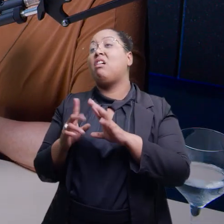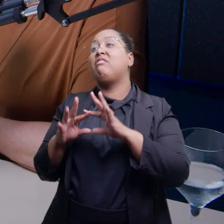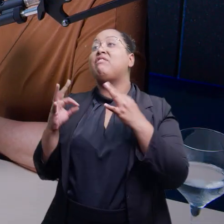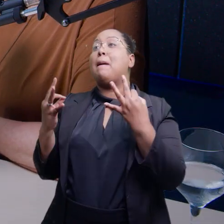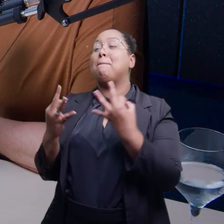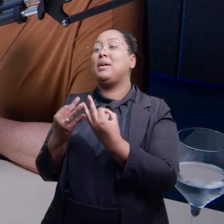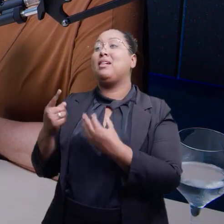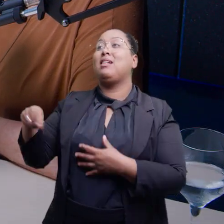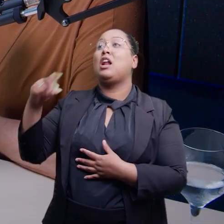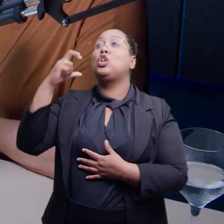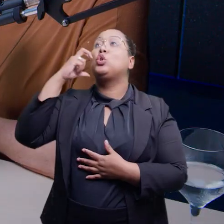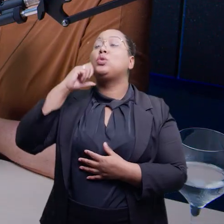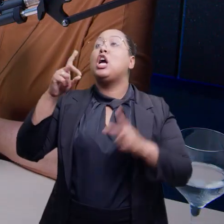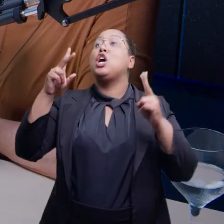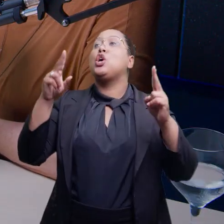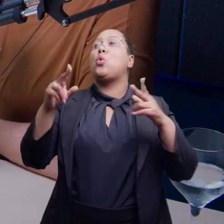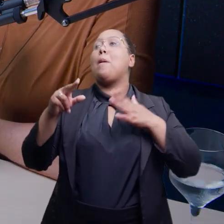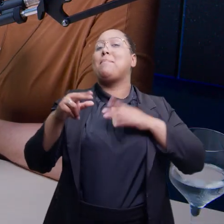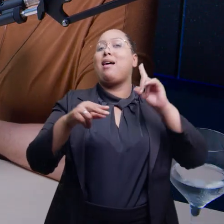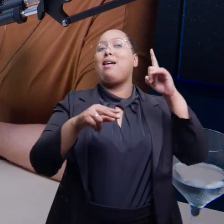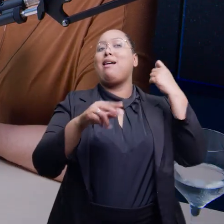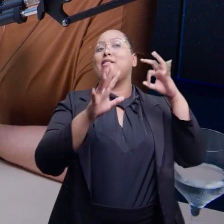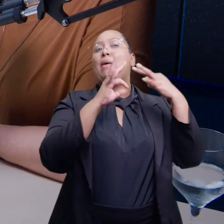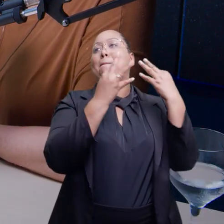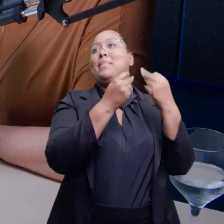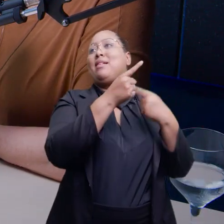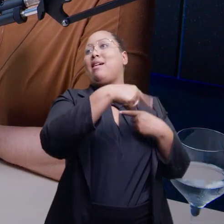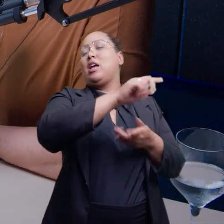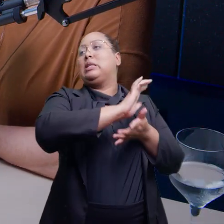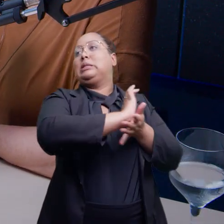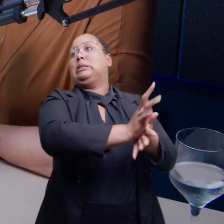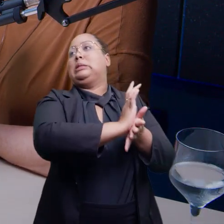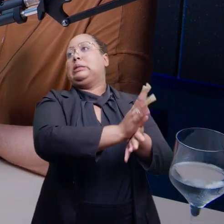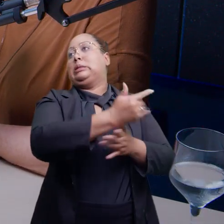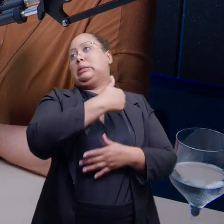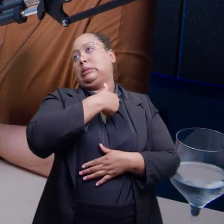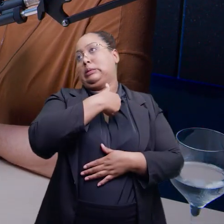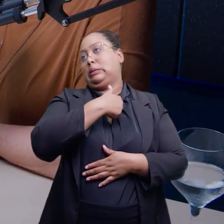dessa família que vai me adotar ser igual à minha antiga família que me maltratava.